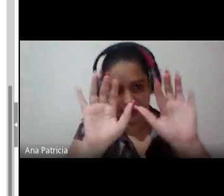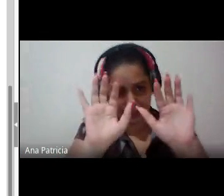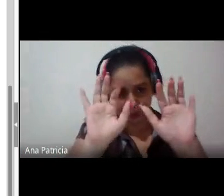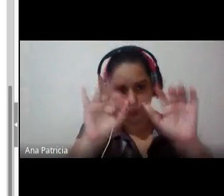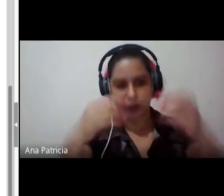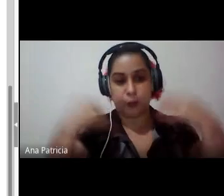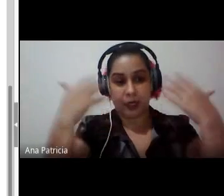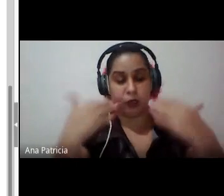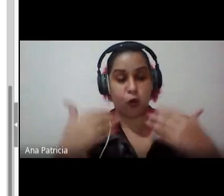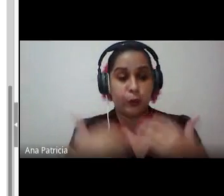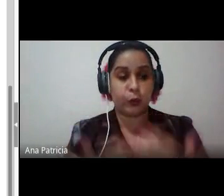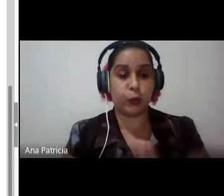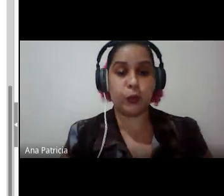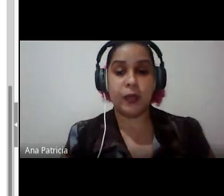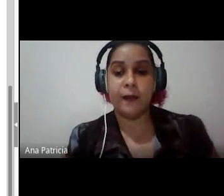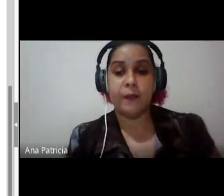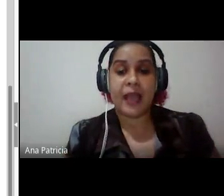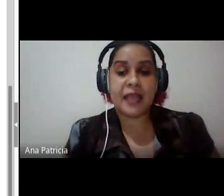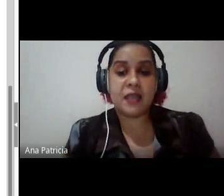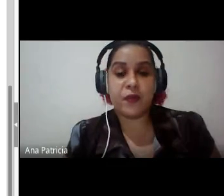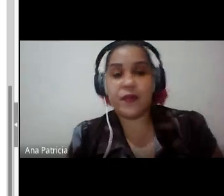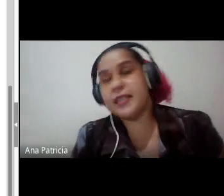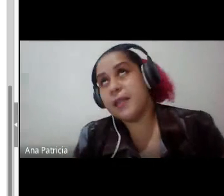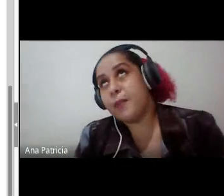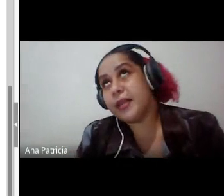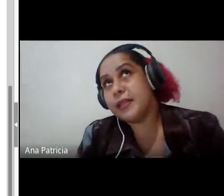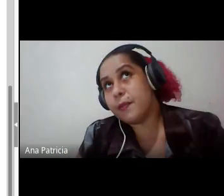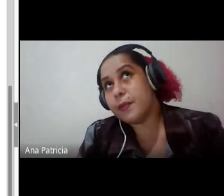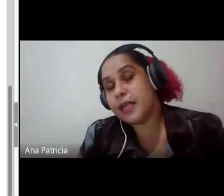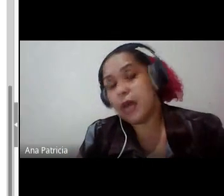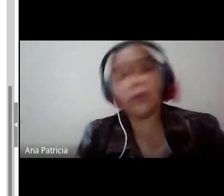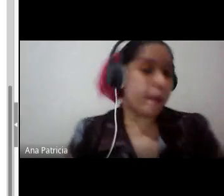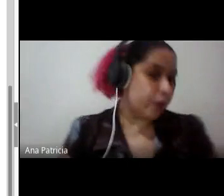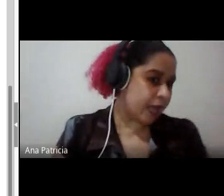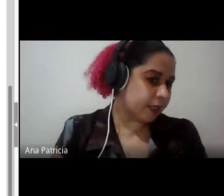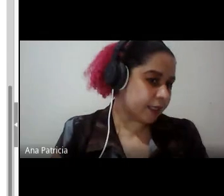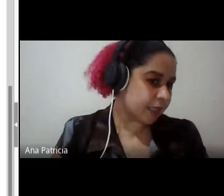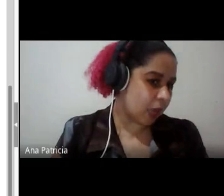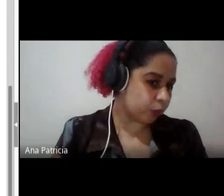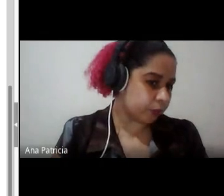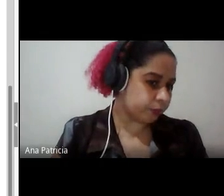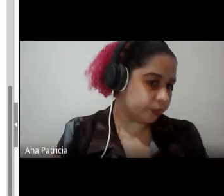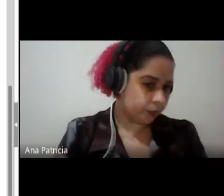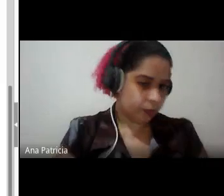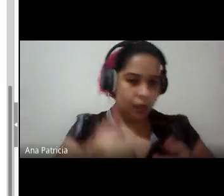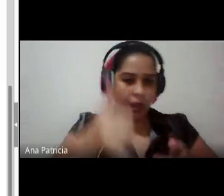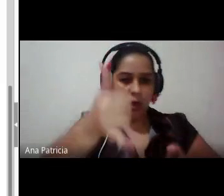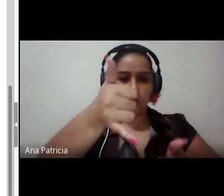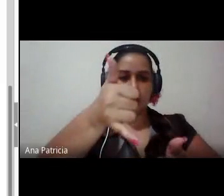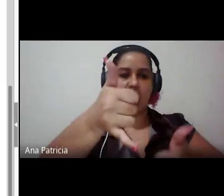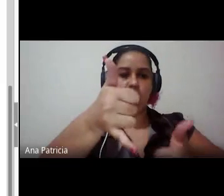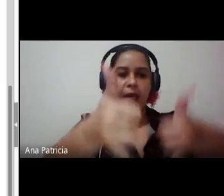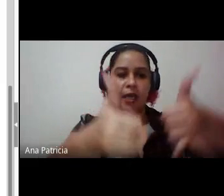das minhas mãos, mas uma expressão de corpo todo, é se eu for fazer, por exemplo, o sinal de uma mulher andando de salto.